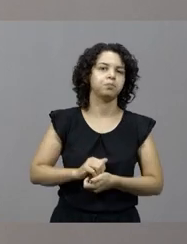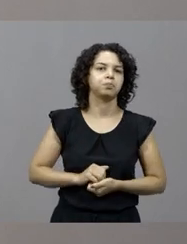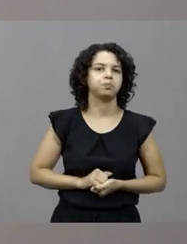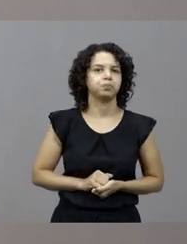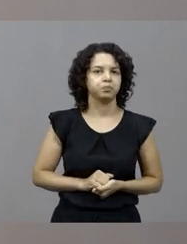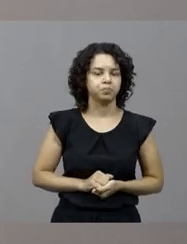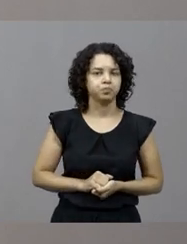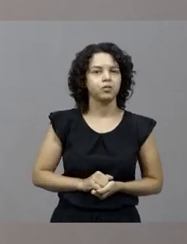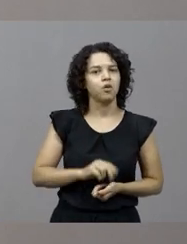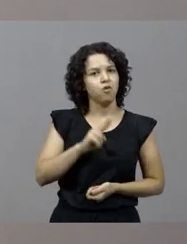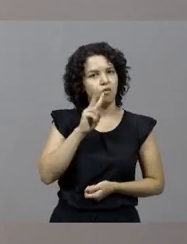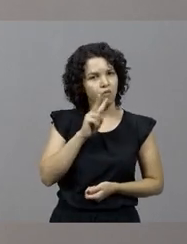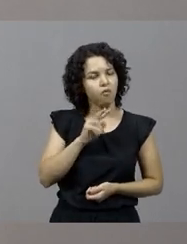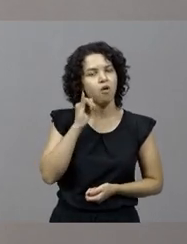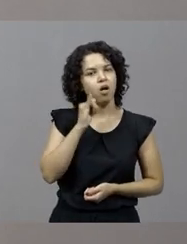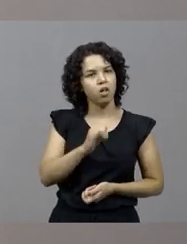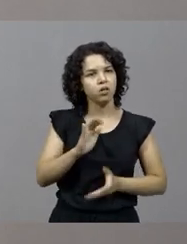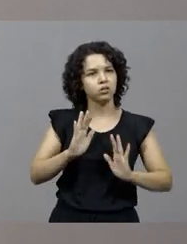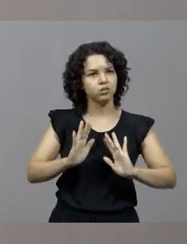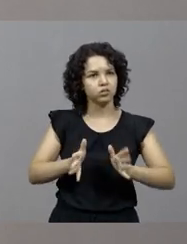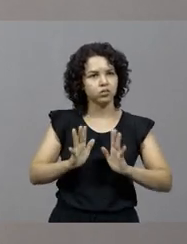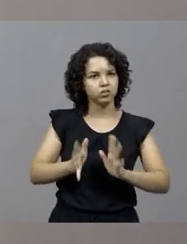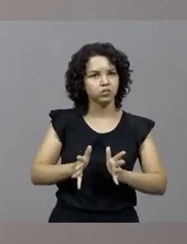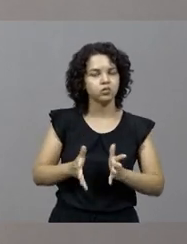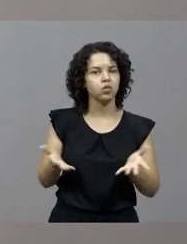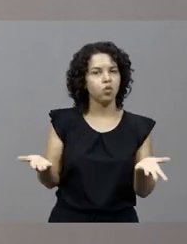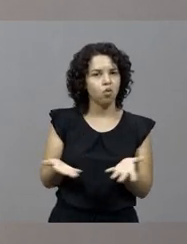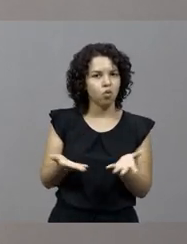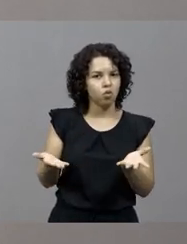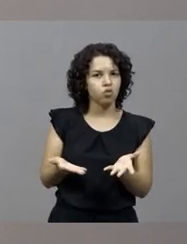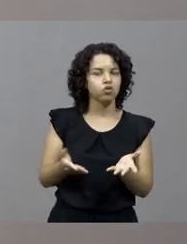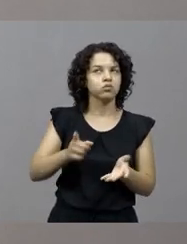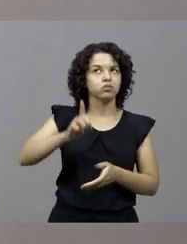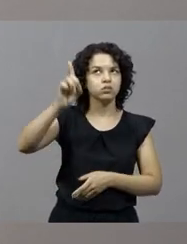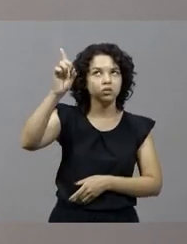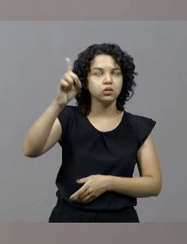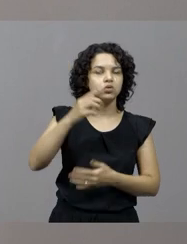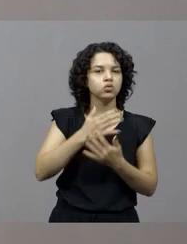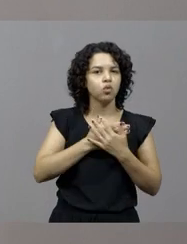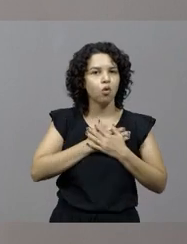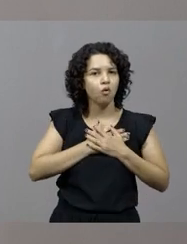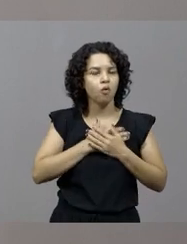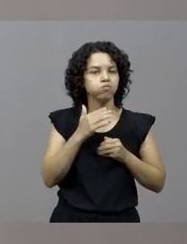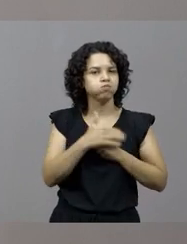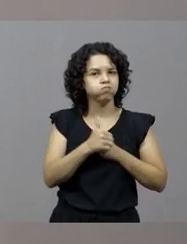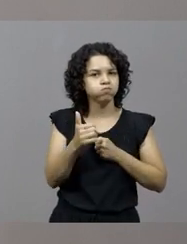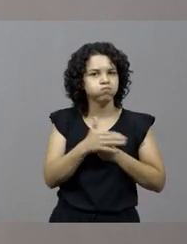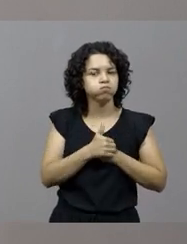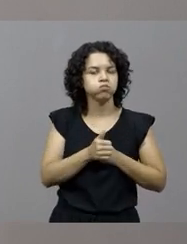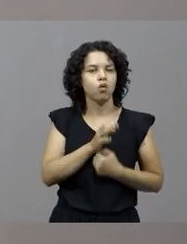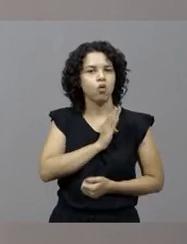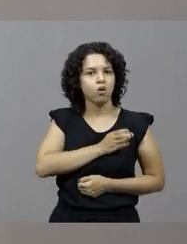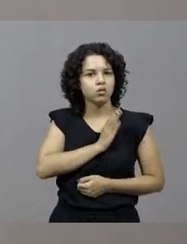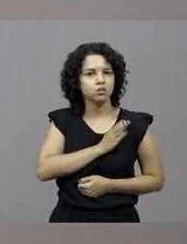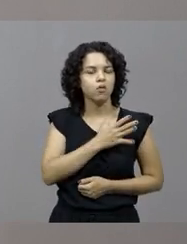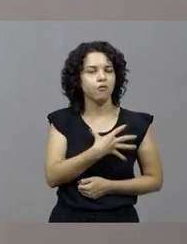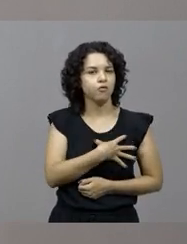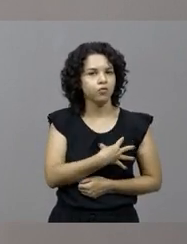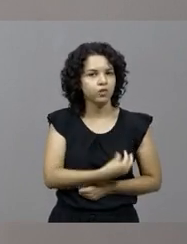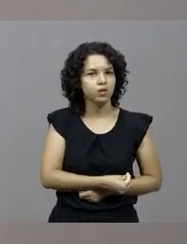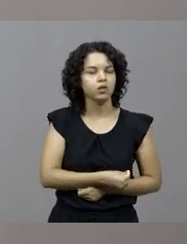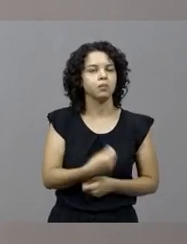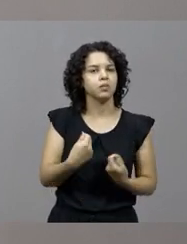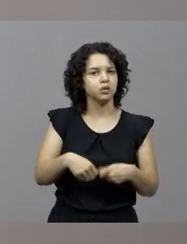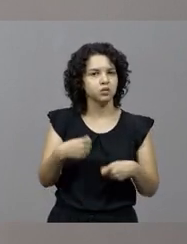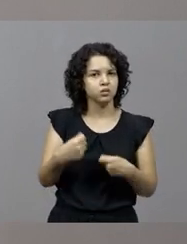E como eu disse, o que eu peço hoje mesmo é que Deus conforte o coração dessa filha, que vai ter que aprender a lidar com uma dor que um